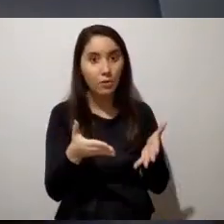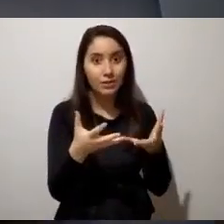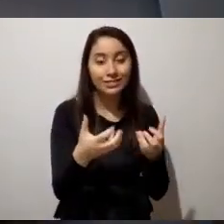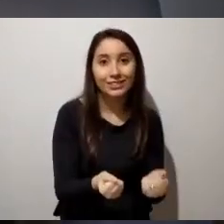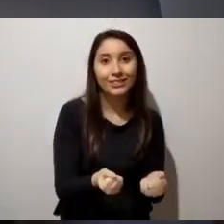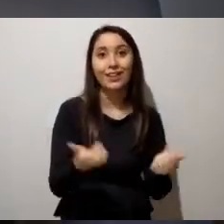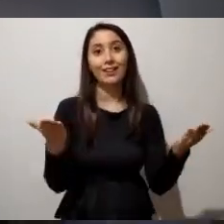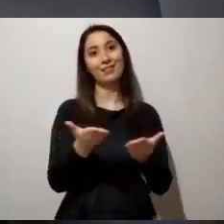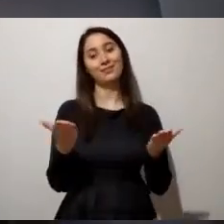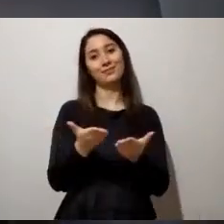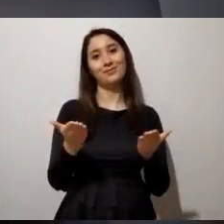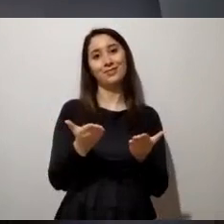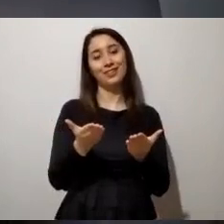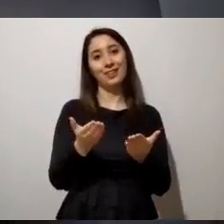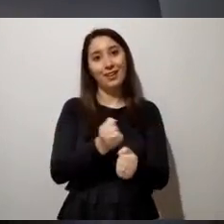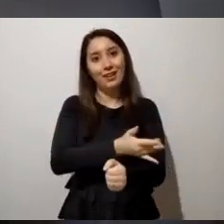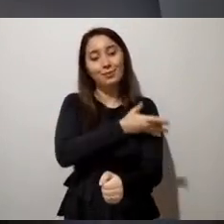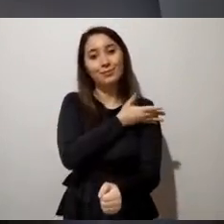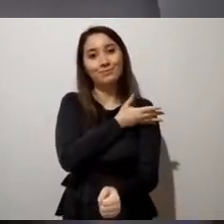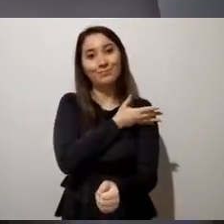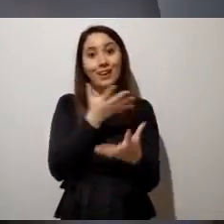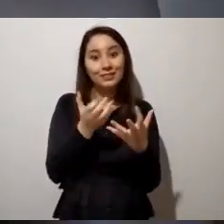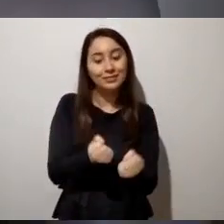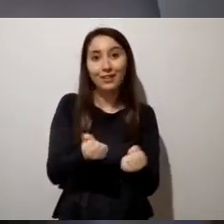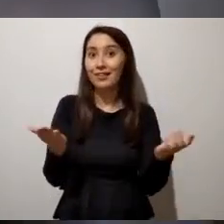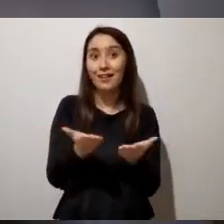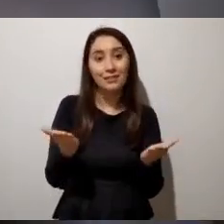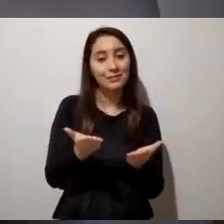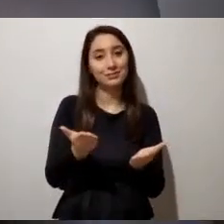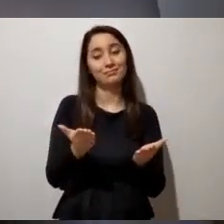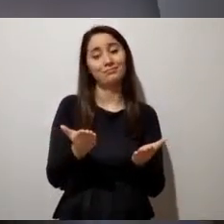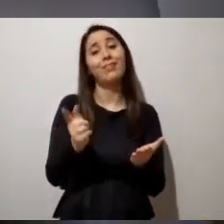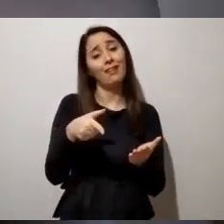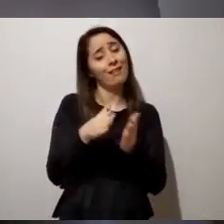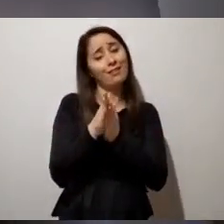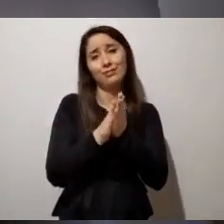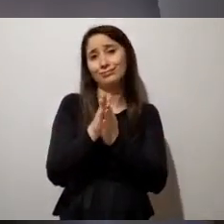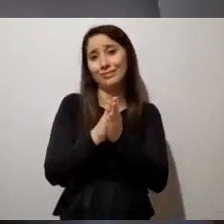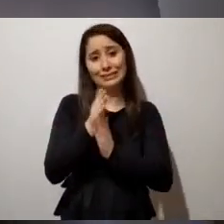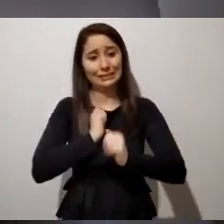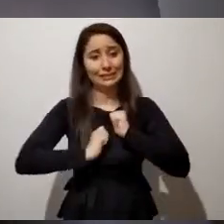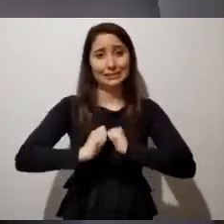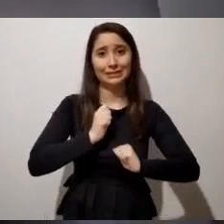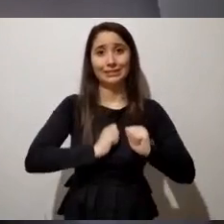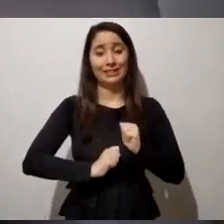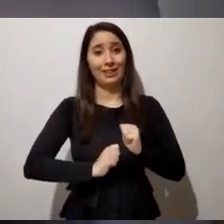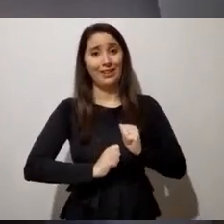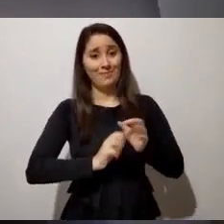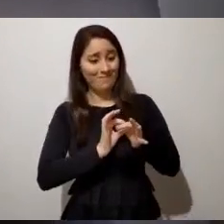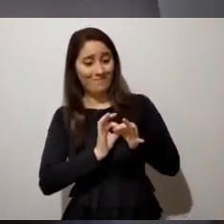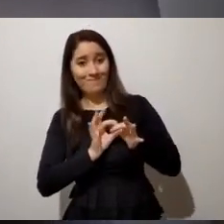momento presente e da emoção presente. E se a ansiedade é justamente a desconexão